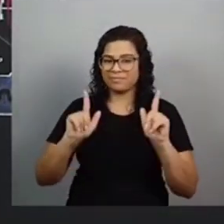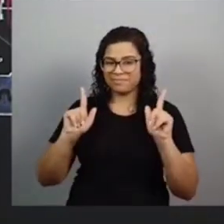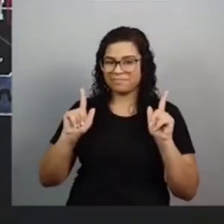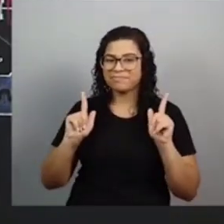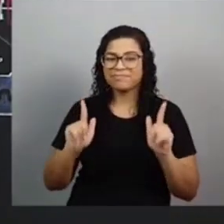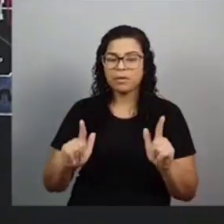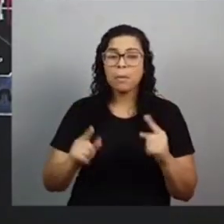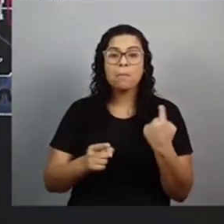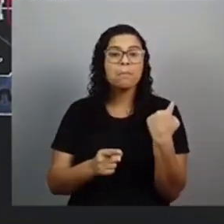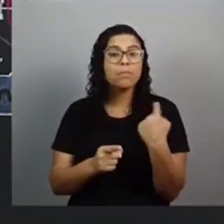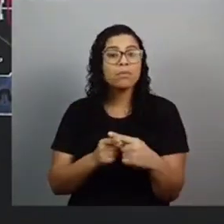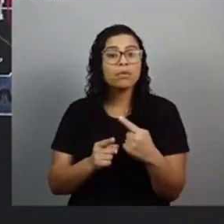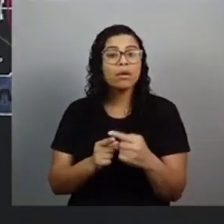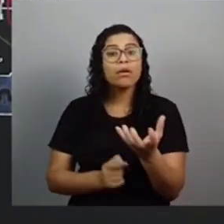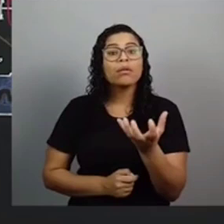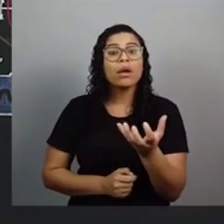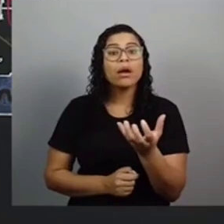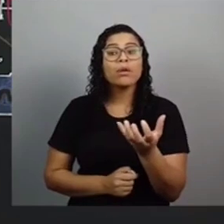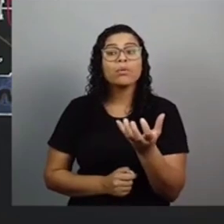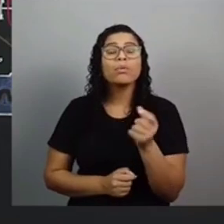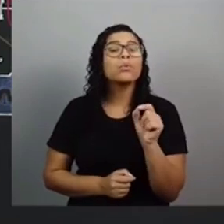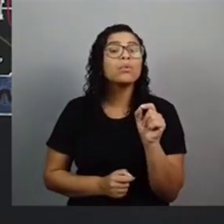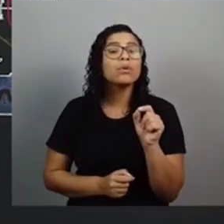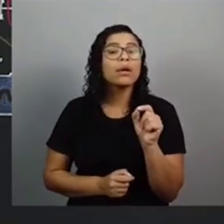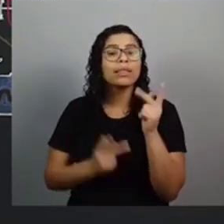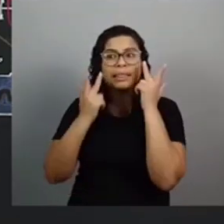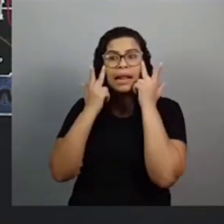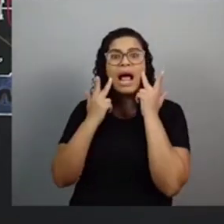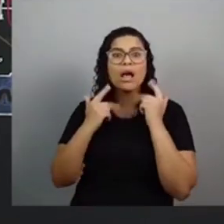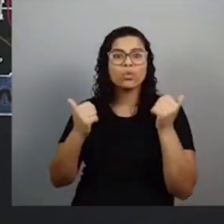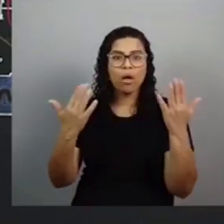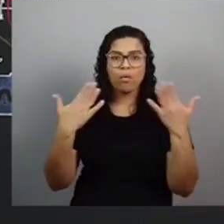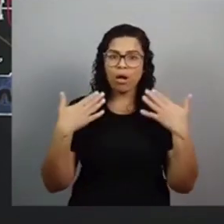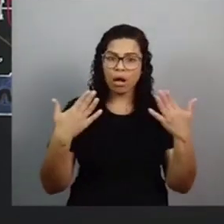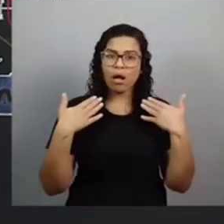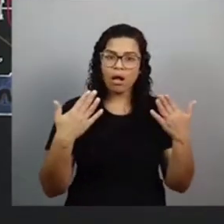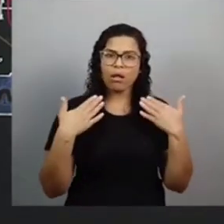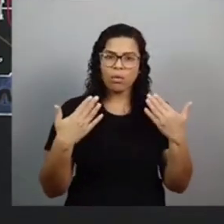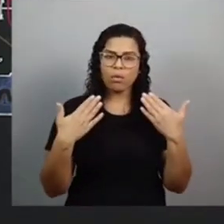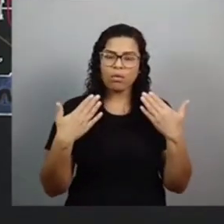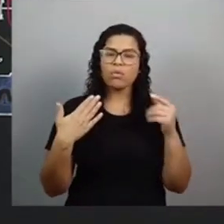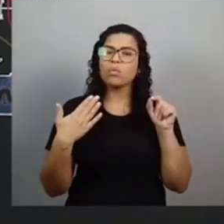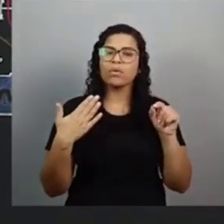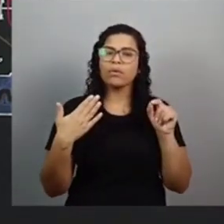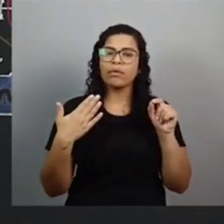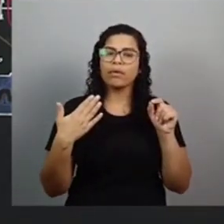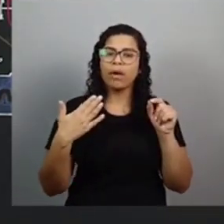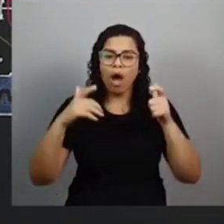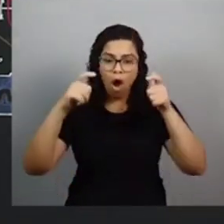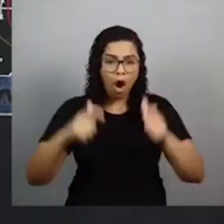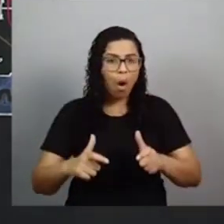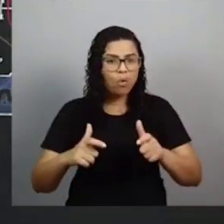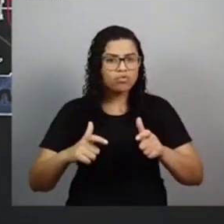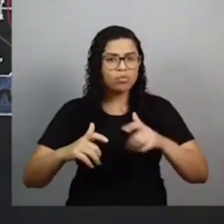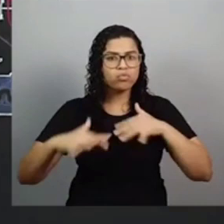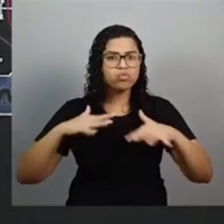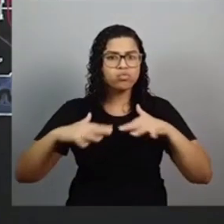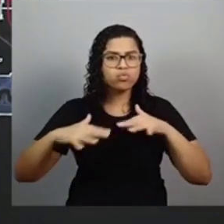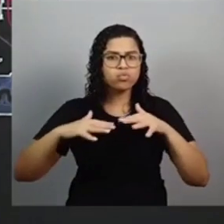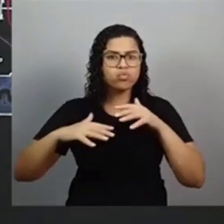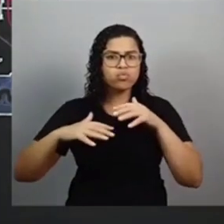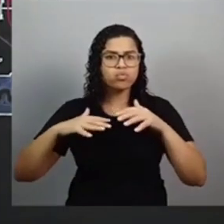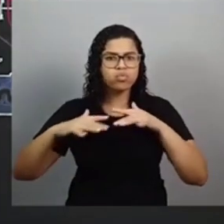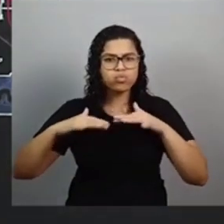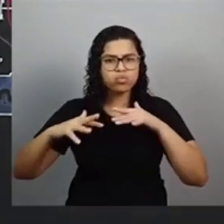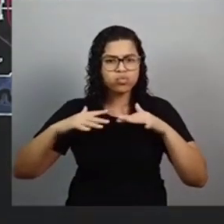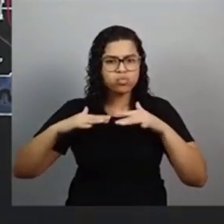Afinal, eu estou querendo fazer algo antinatural. O natural do calor, da propagação de calor, é ir da onde está mais agitado, no que a gente chama de